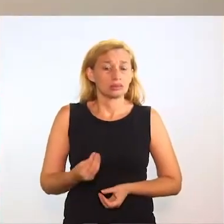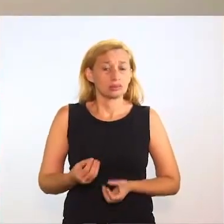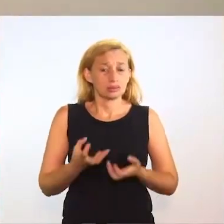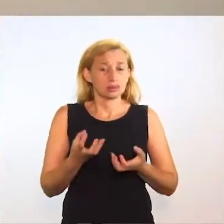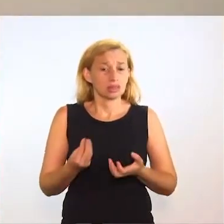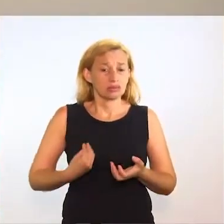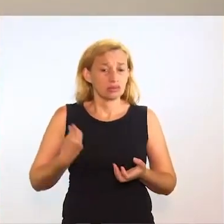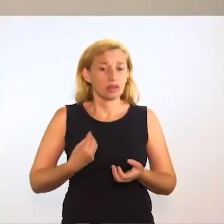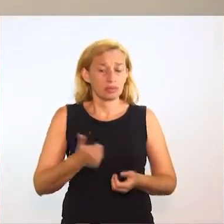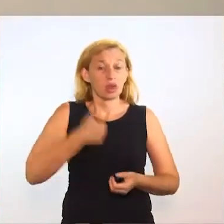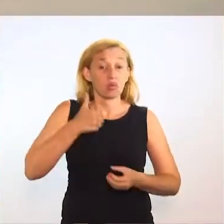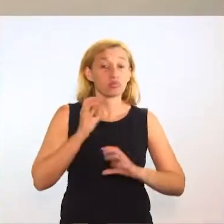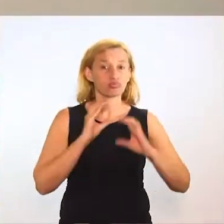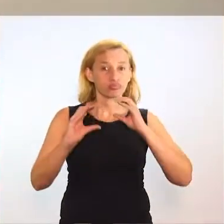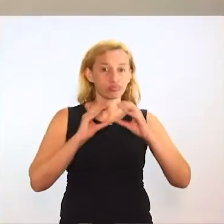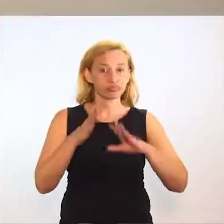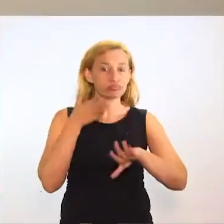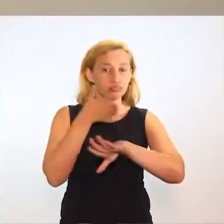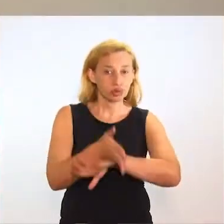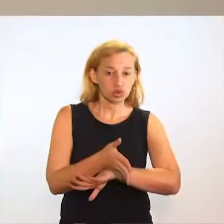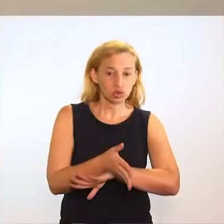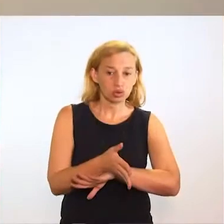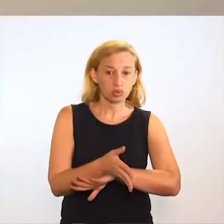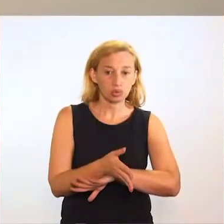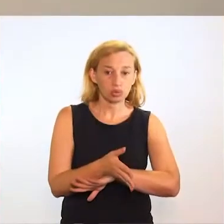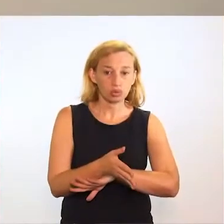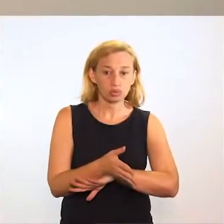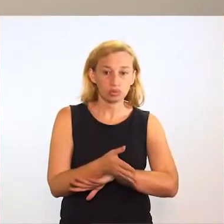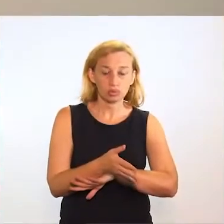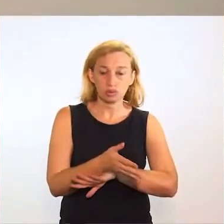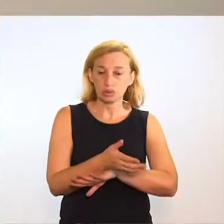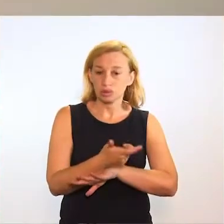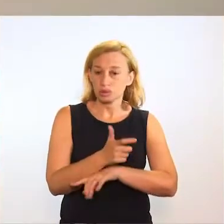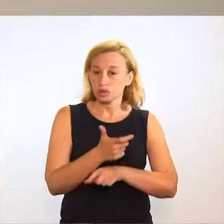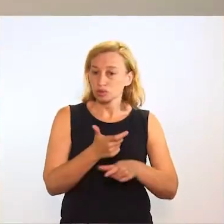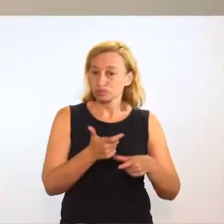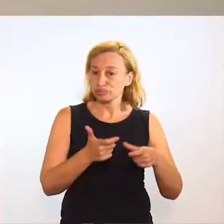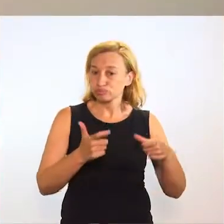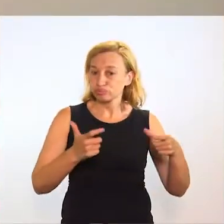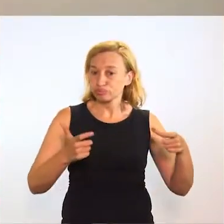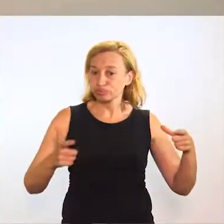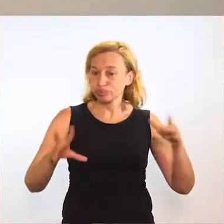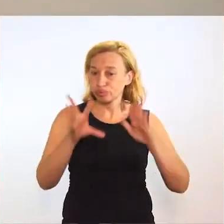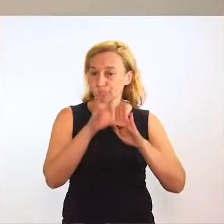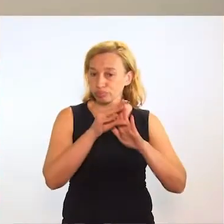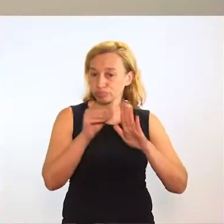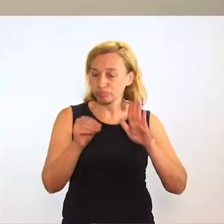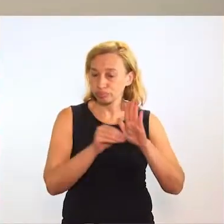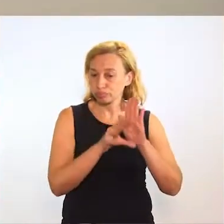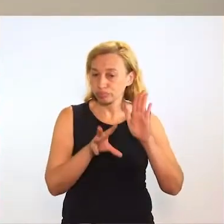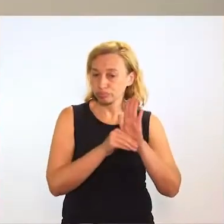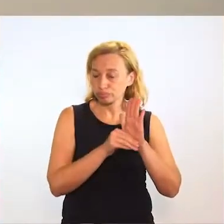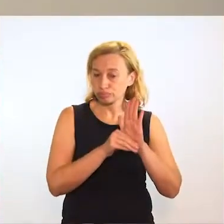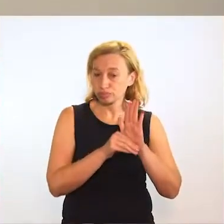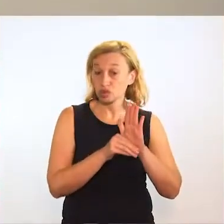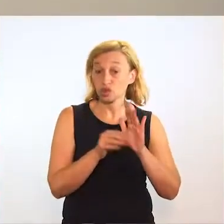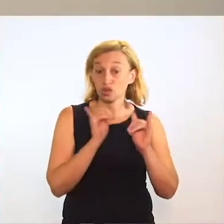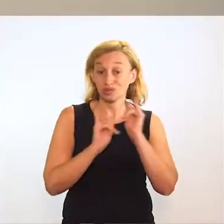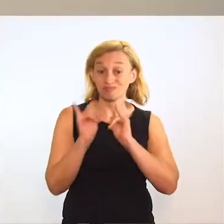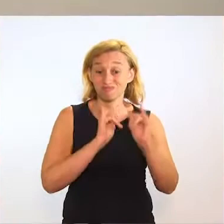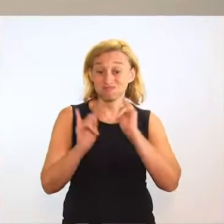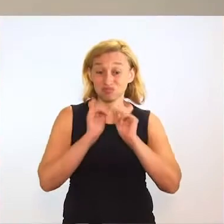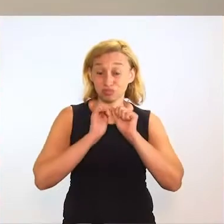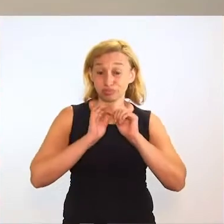escolher ser uma pessoa melhor, né? Então, acho que a comunicação ela veio de uma forma intensa, muito conteúdo,